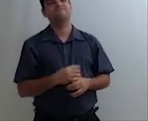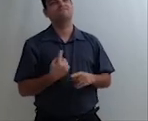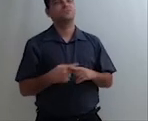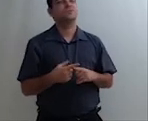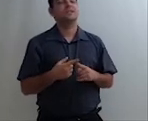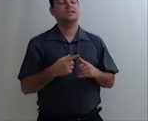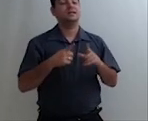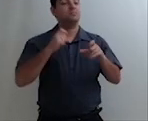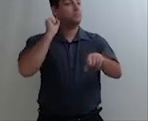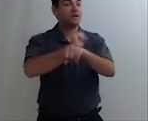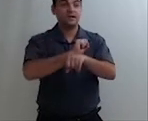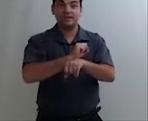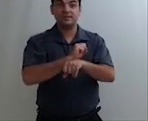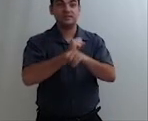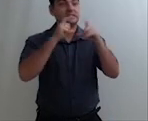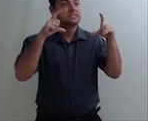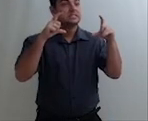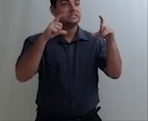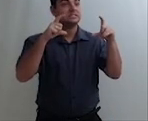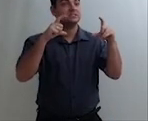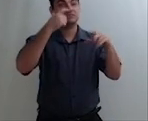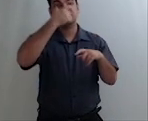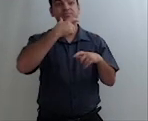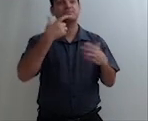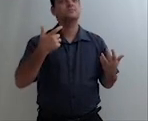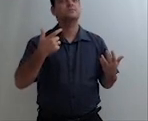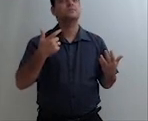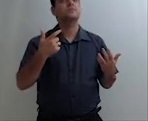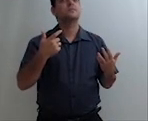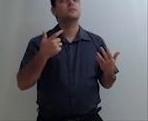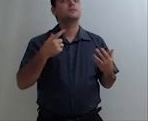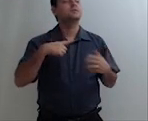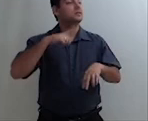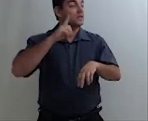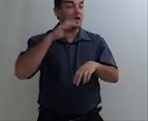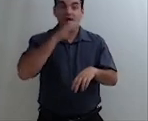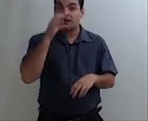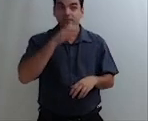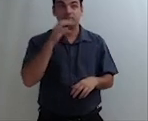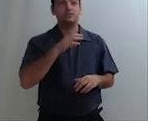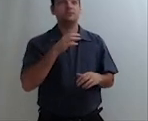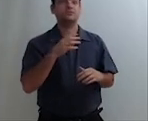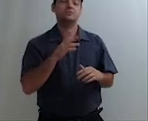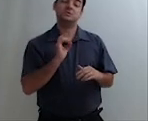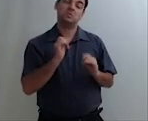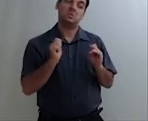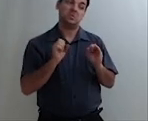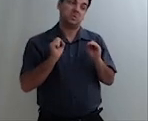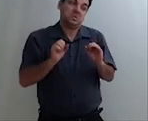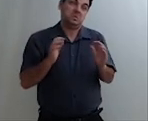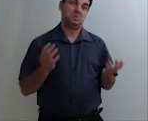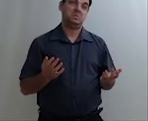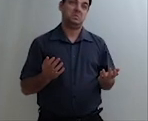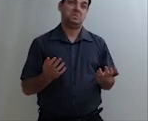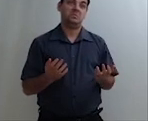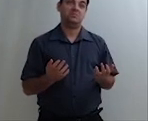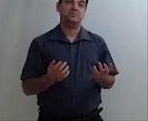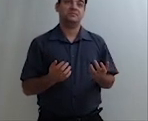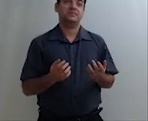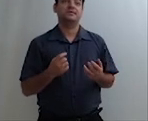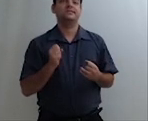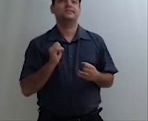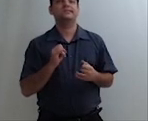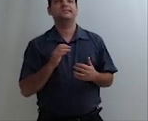ser ratificado por reconhecimento pessoal assim que isto se torne possível sendo incapaz de